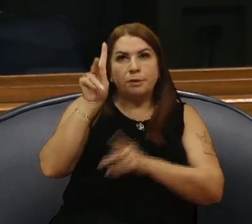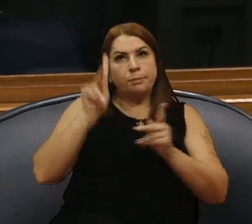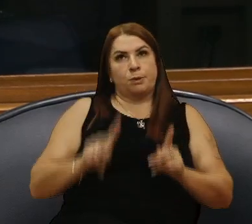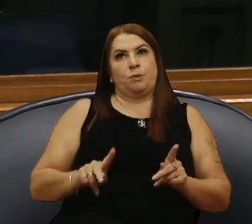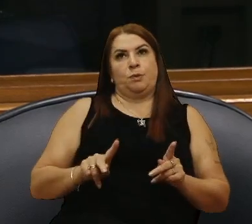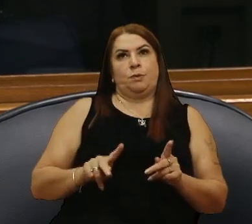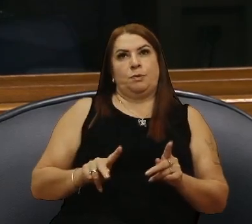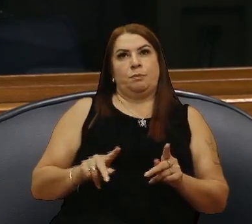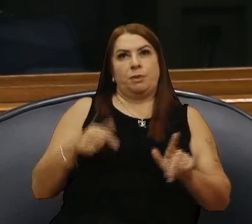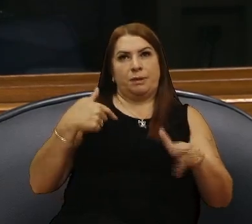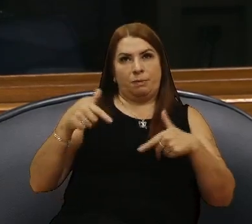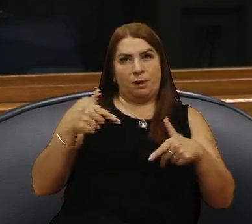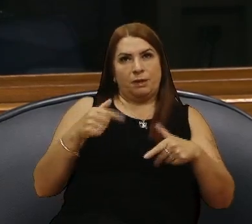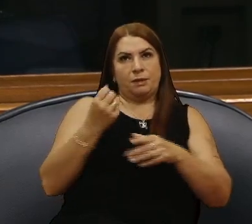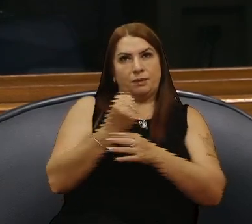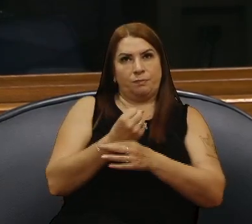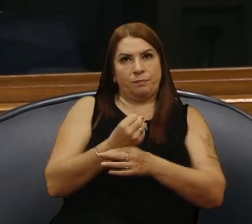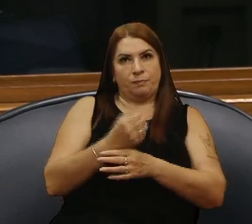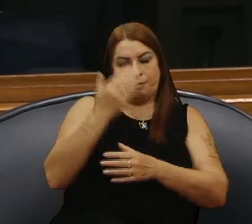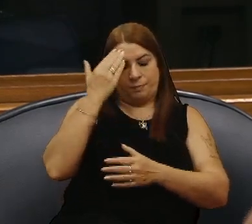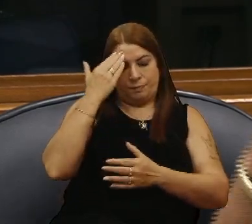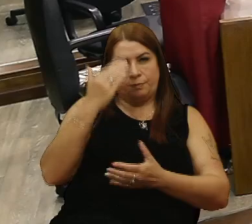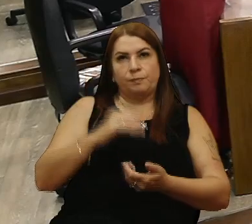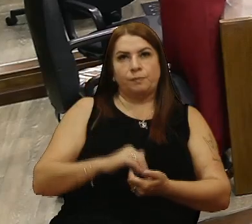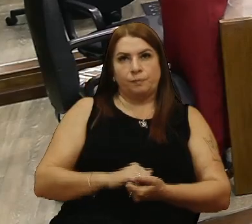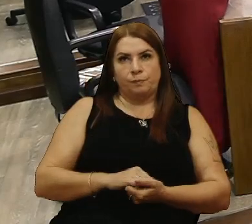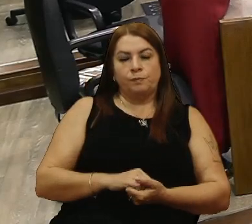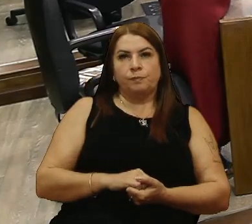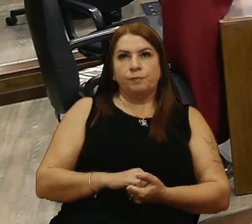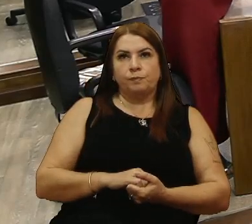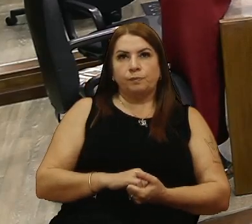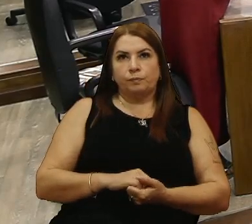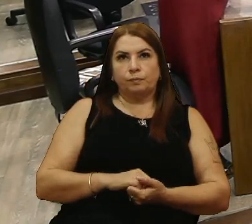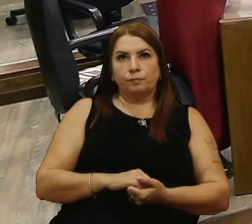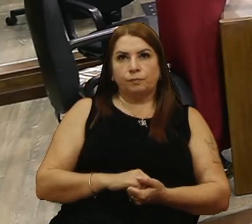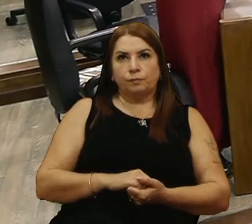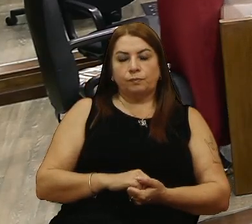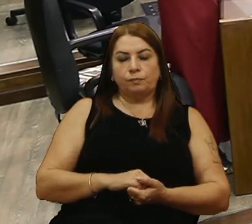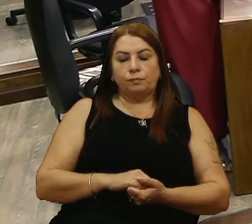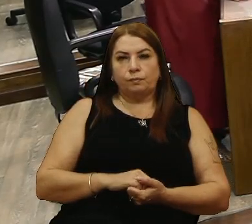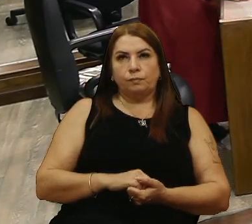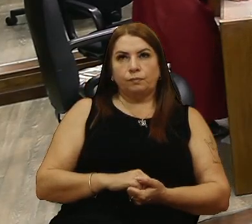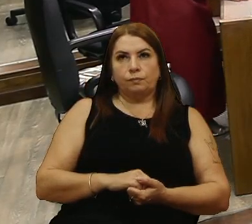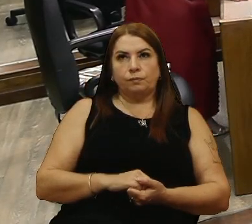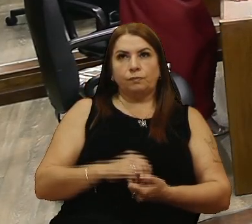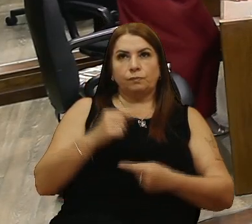pessoas para trabalhar na segurança. Obrigada. Em discussão, próximo.